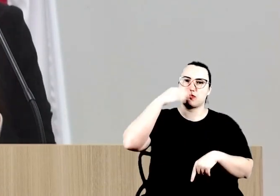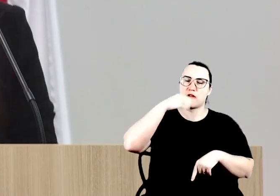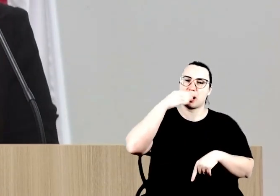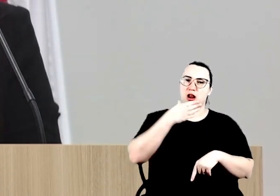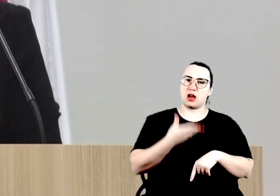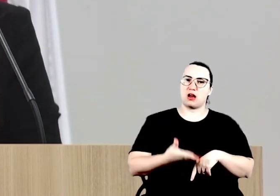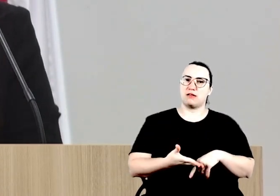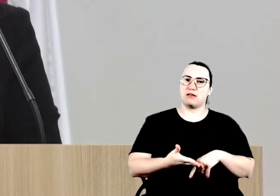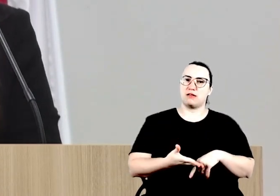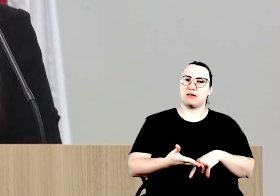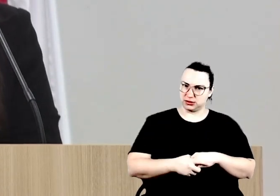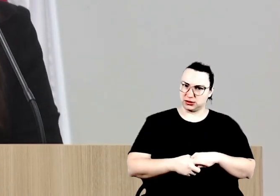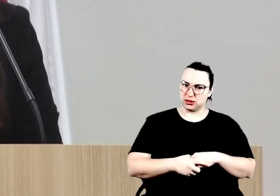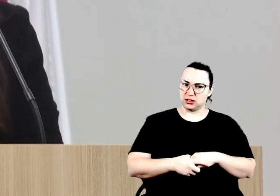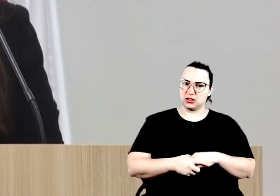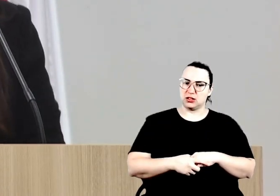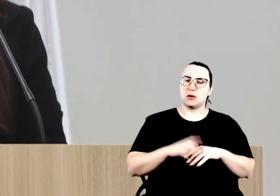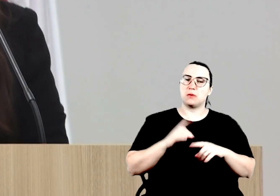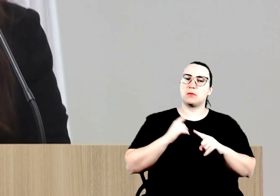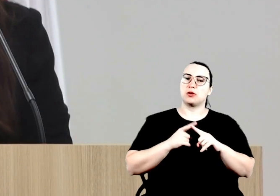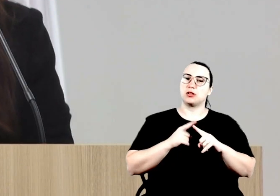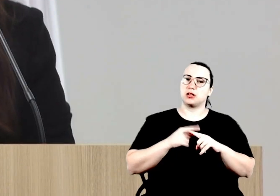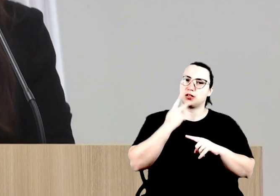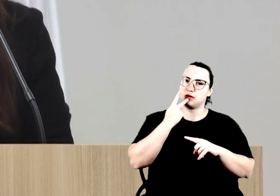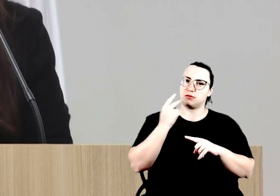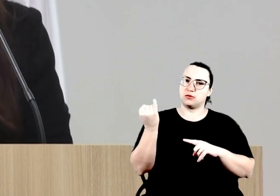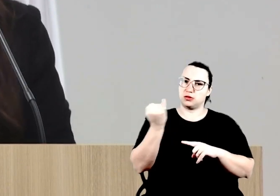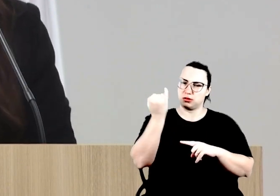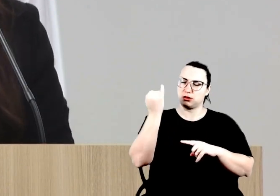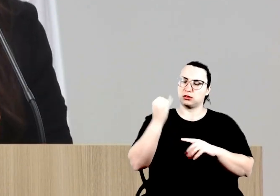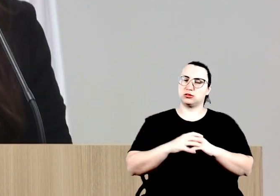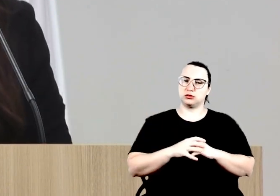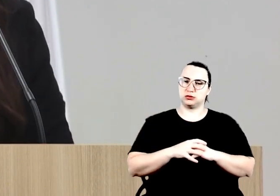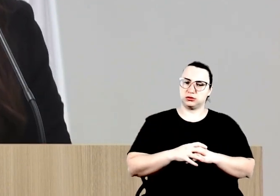que a importância da gente falar nessa campanha sobre isso?